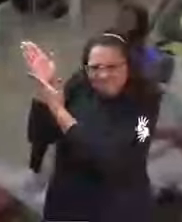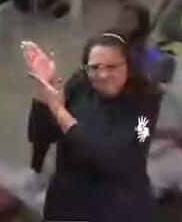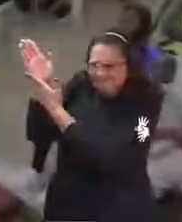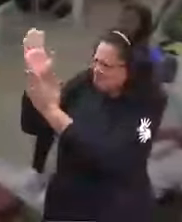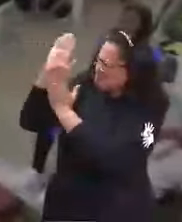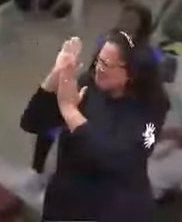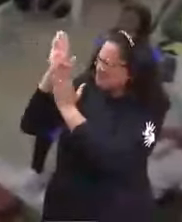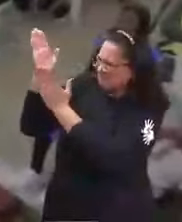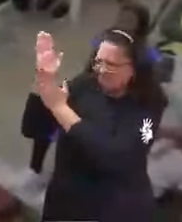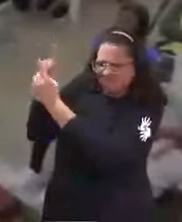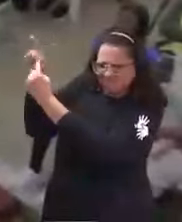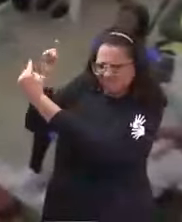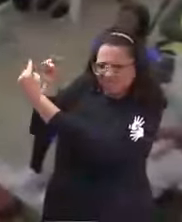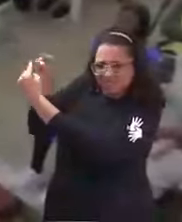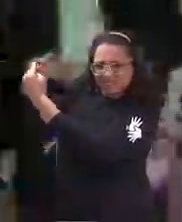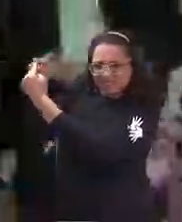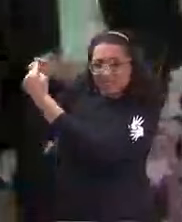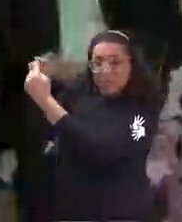nas